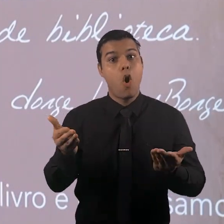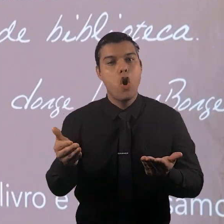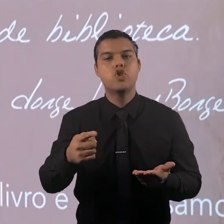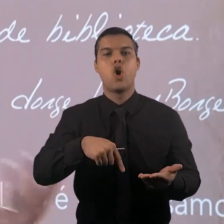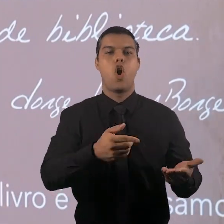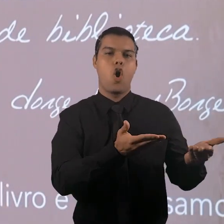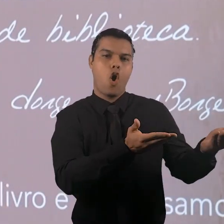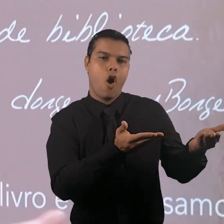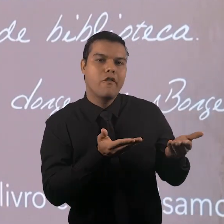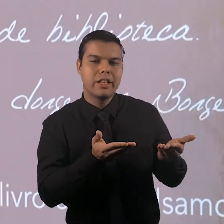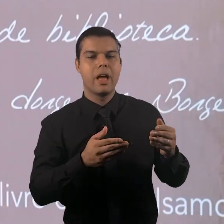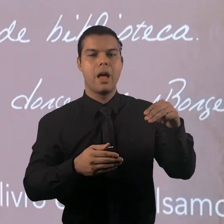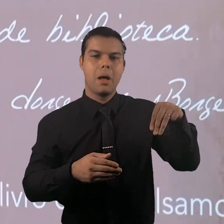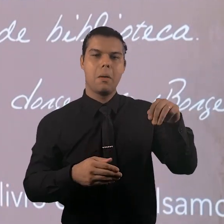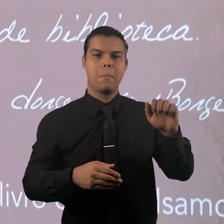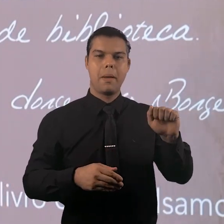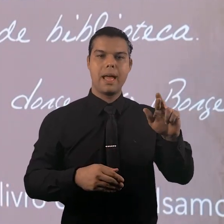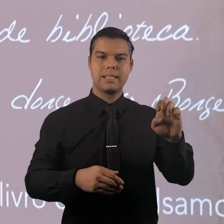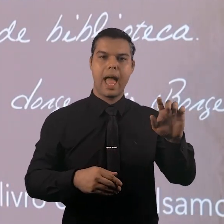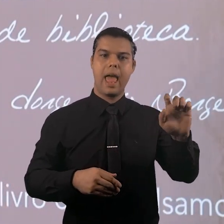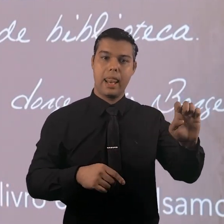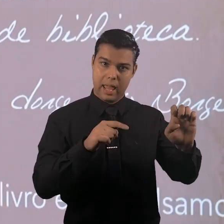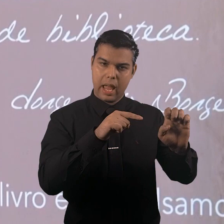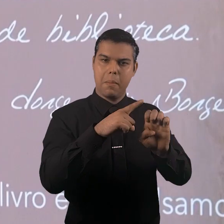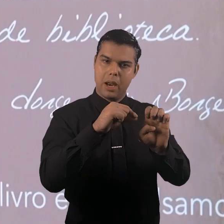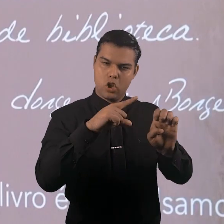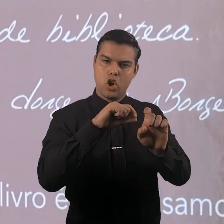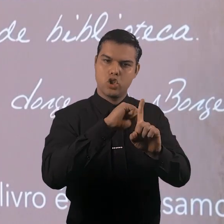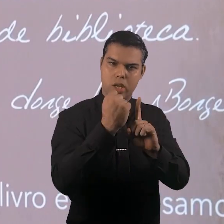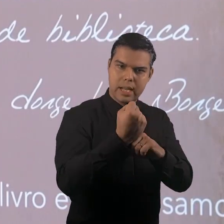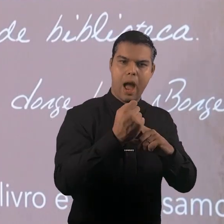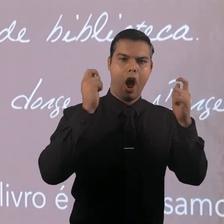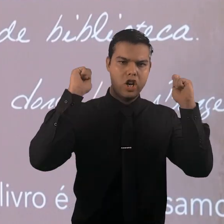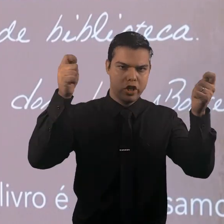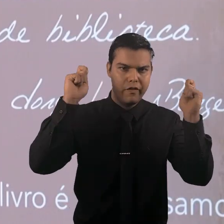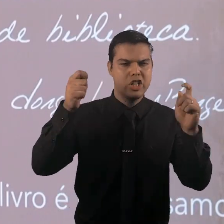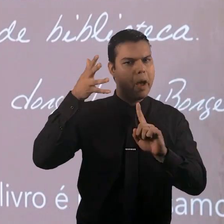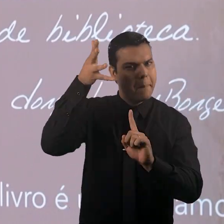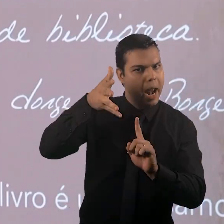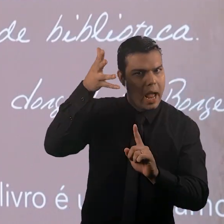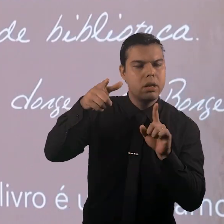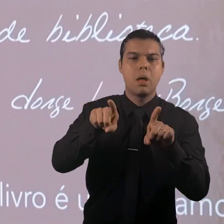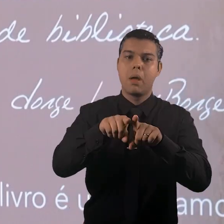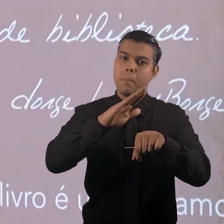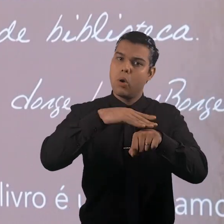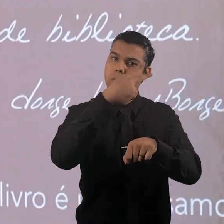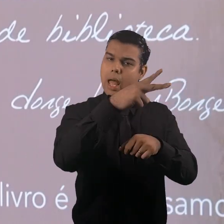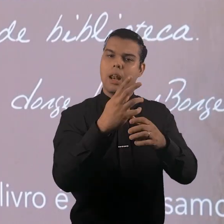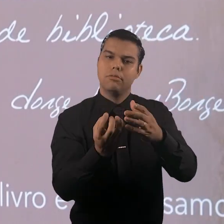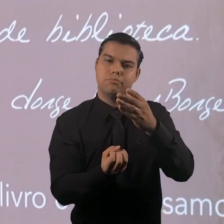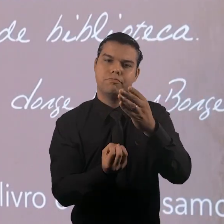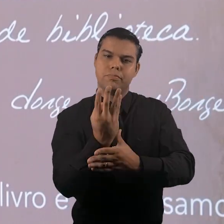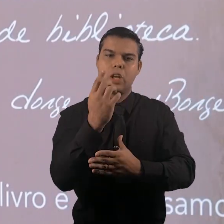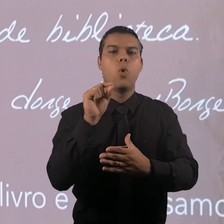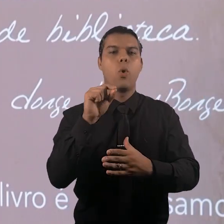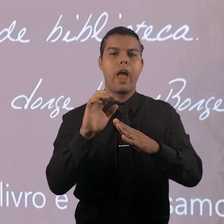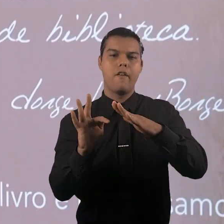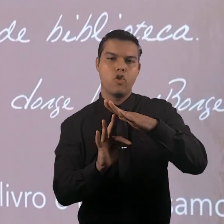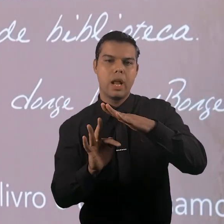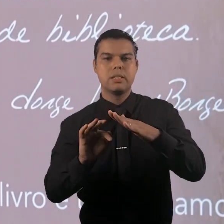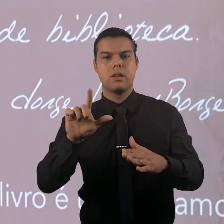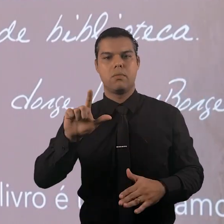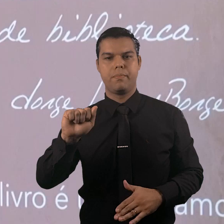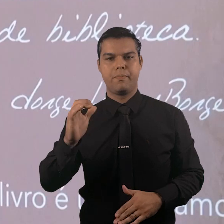conversar conosco a Marcele Medeiros, empreendedora social, ativista, palestrante e uma das idealizadoras da Fundação